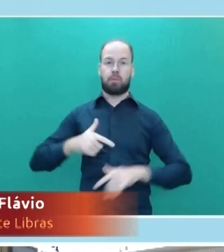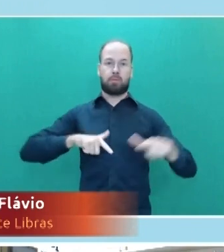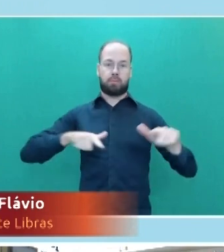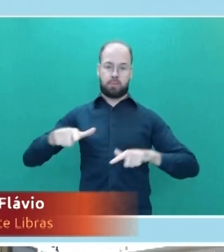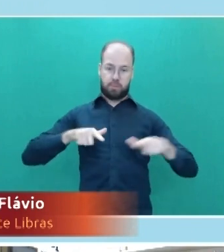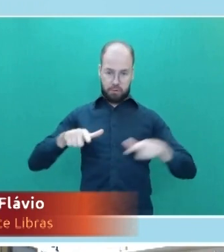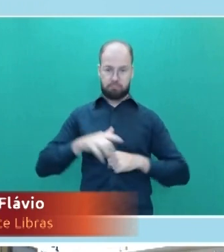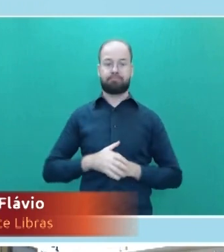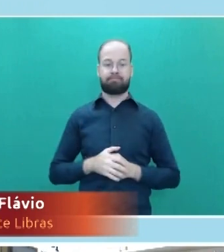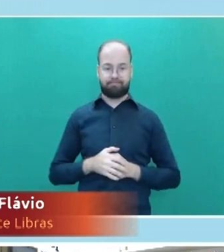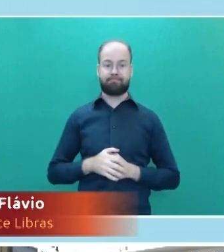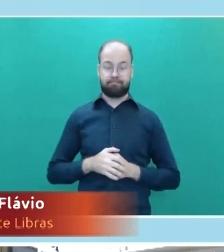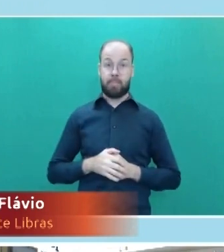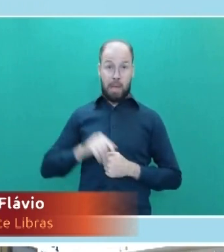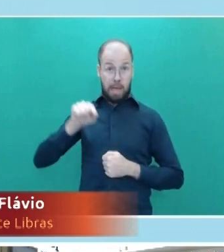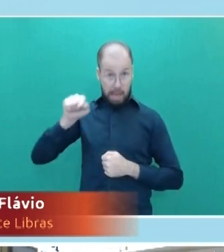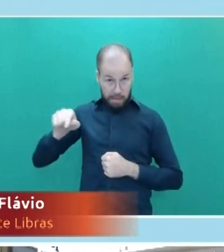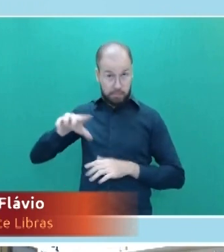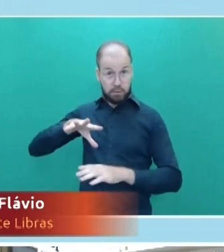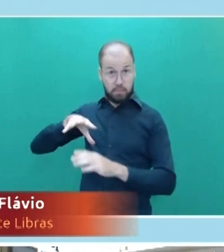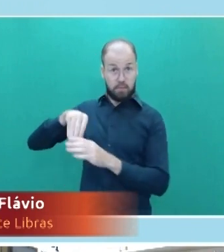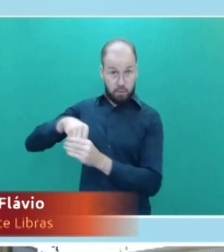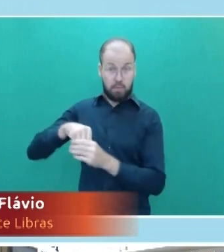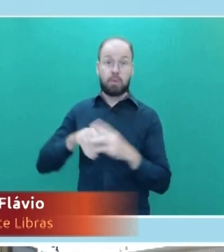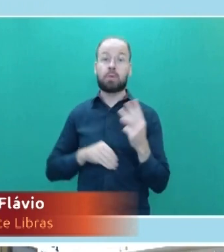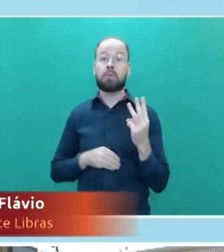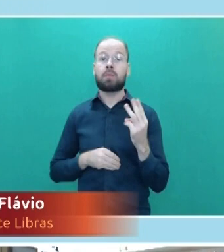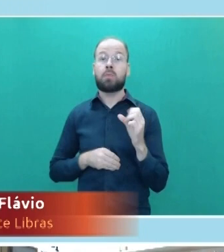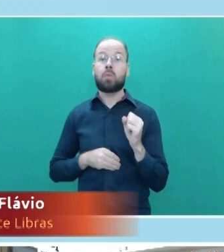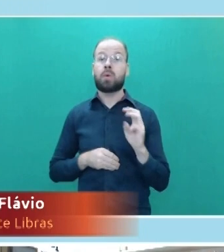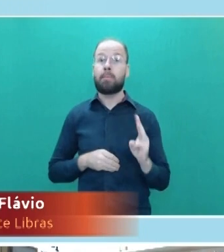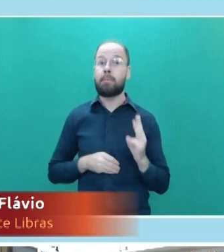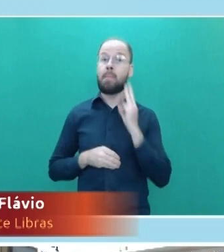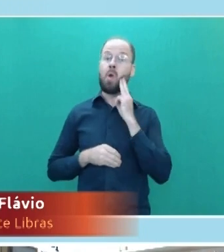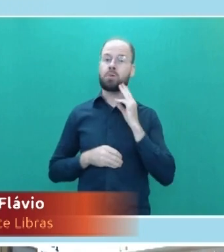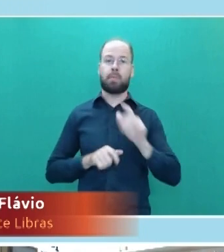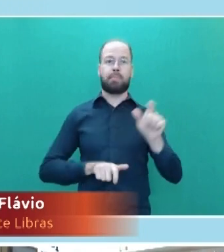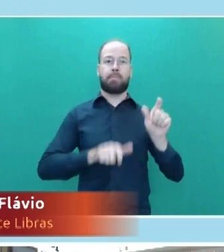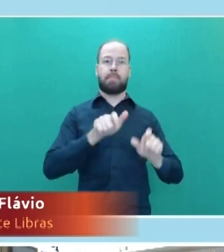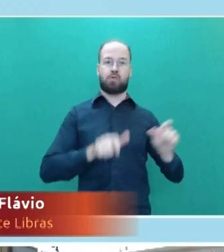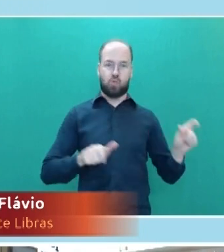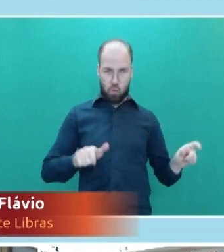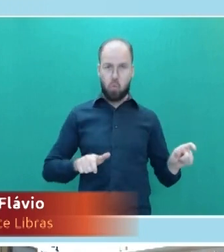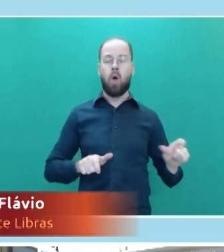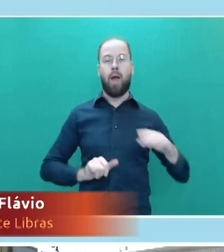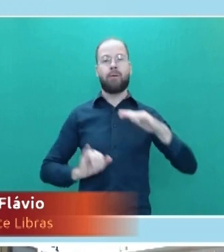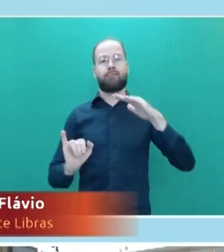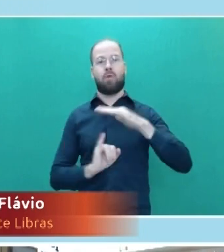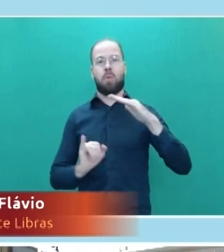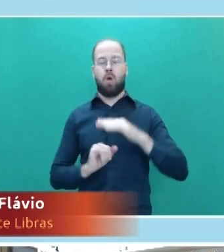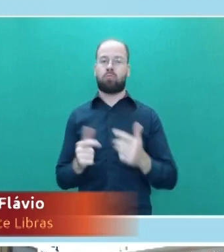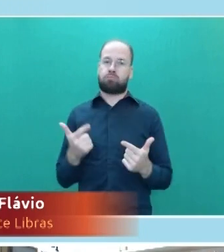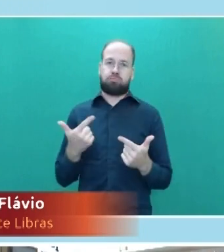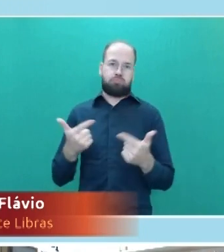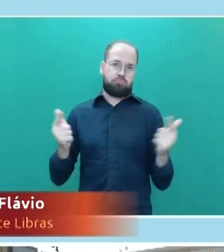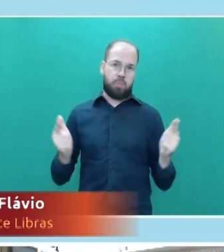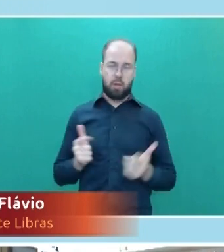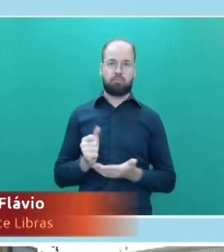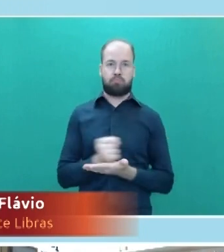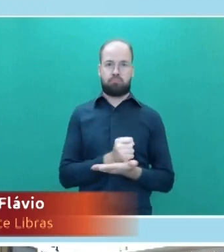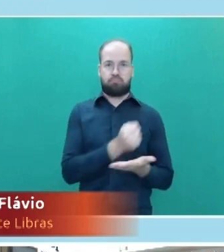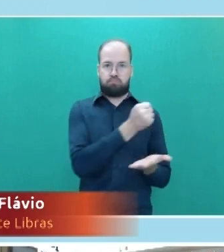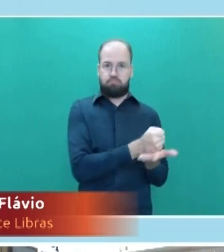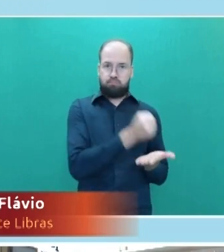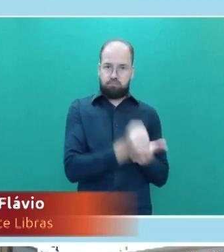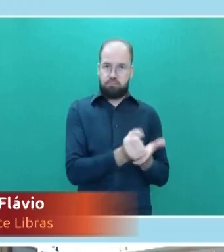trimestre de 38 milhões são informais, ou seja, pessoas que não têm carteira de trabalho assinada. Dessa maneira, a taxa